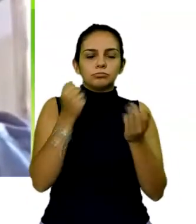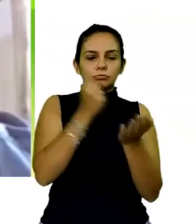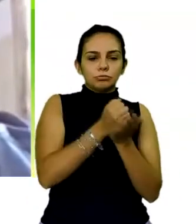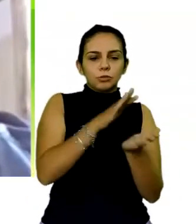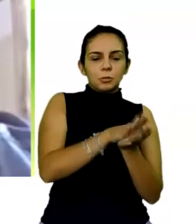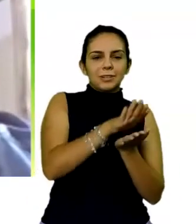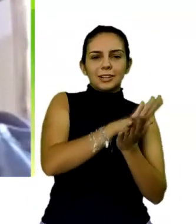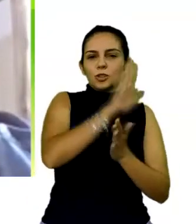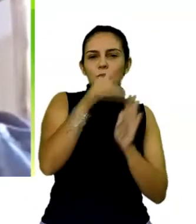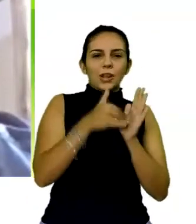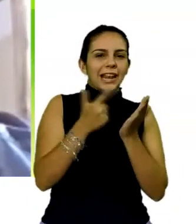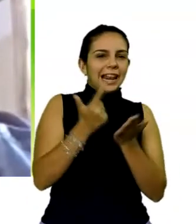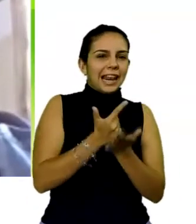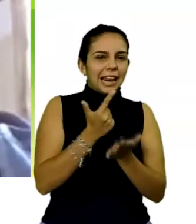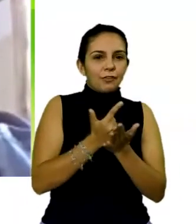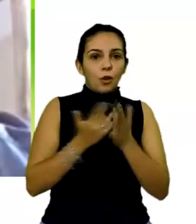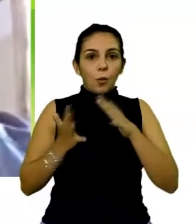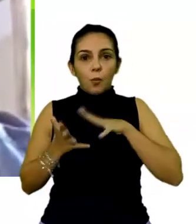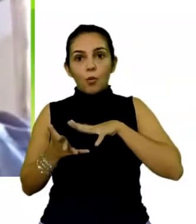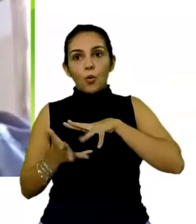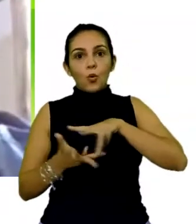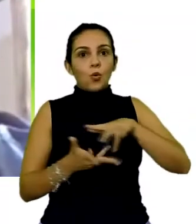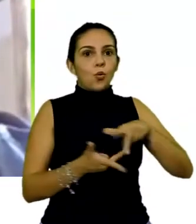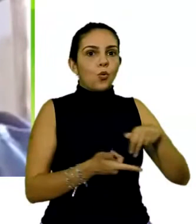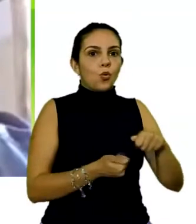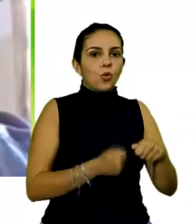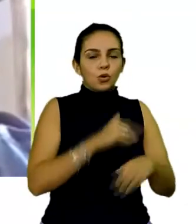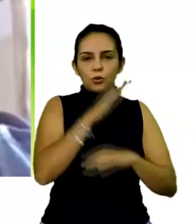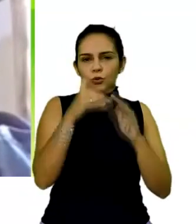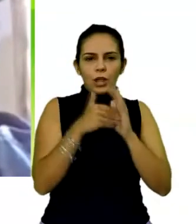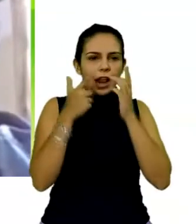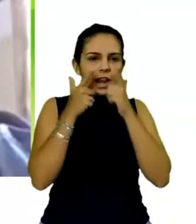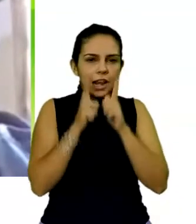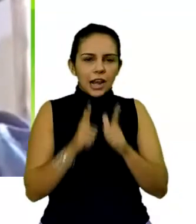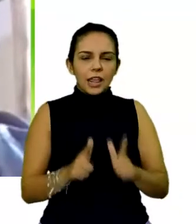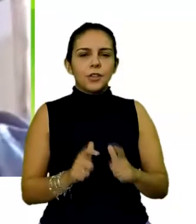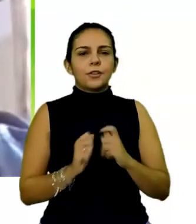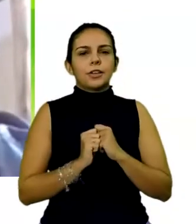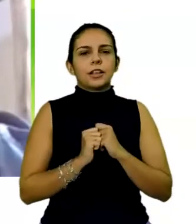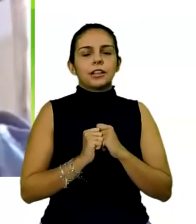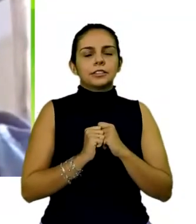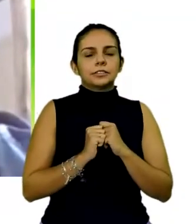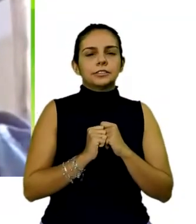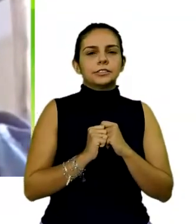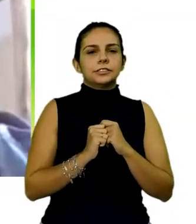os livros do mundo inteiro, em todas as línguas, com